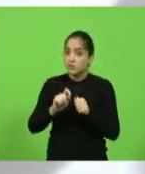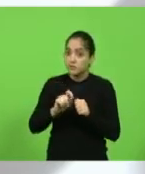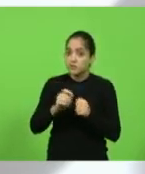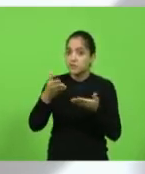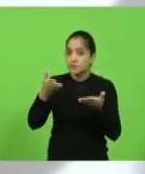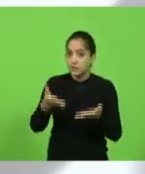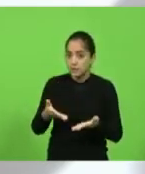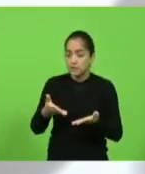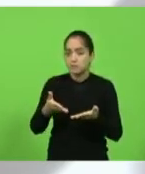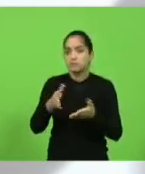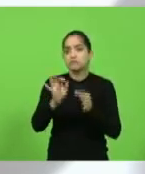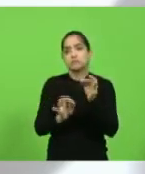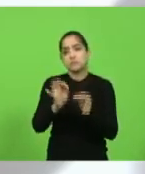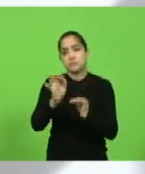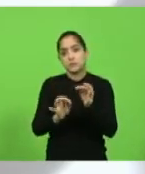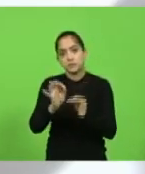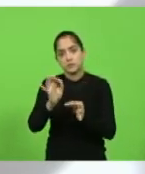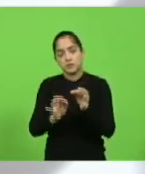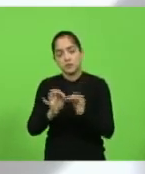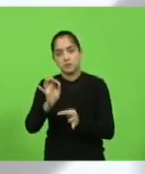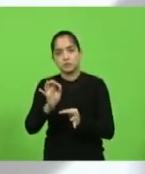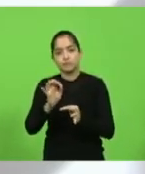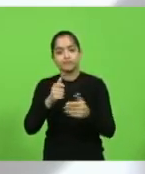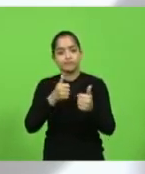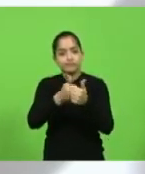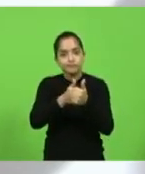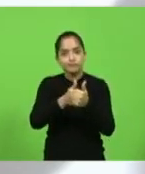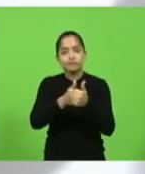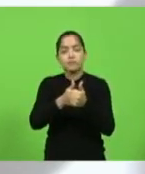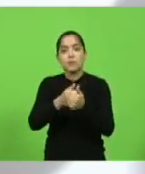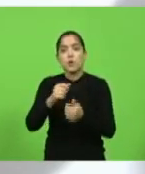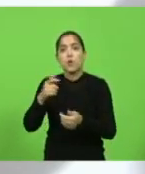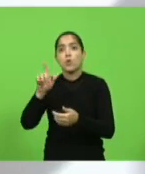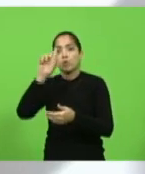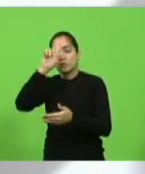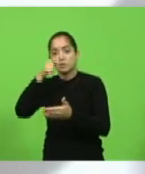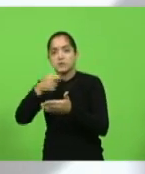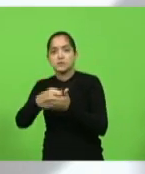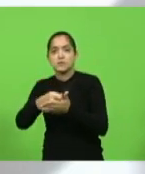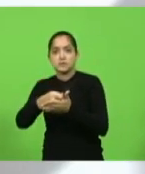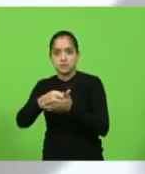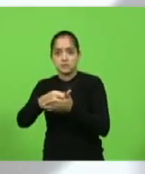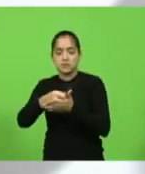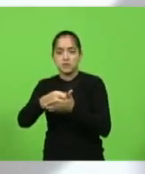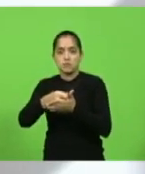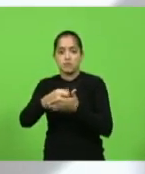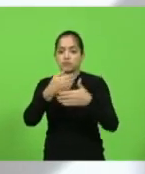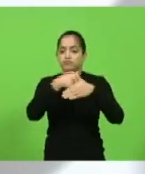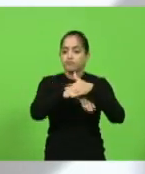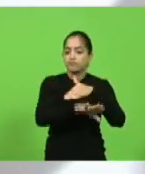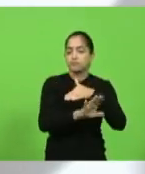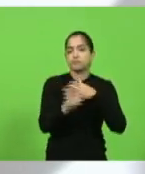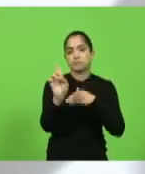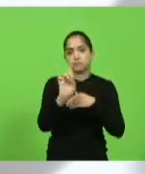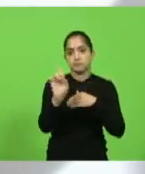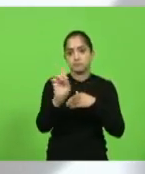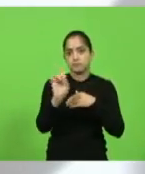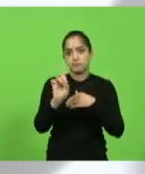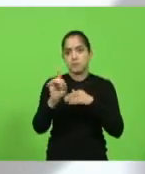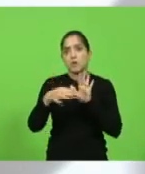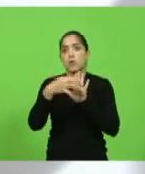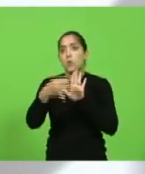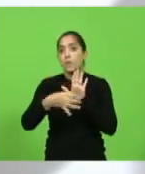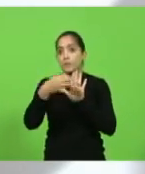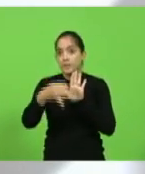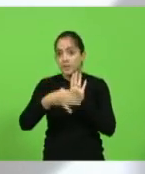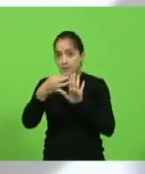Justiça, não cabendo a ele outra decisão que não a de arquivar o inquérito sem emitir opinião a respeito do